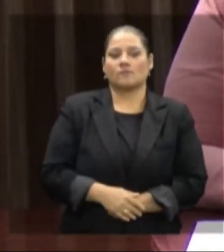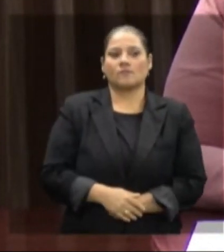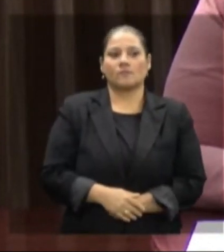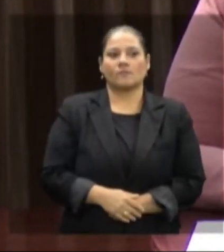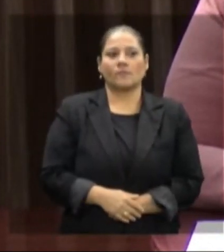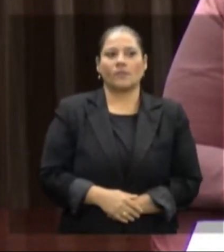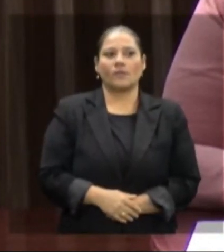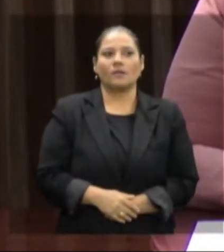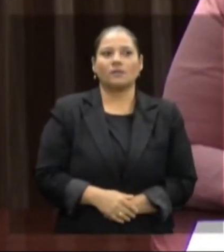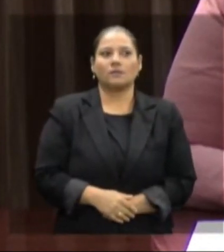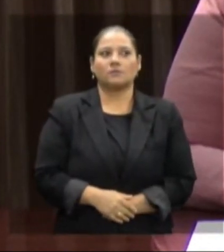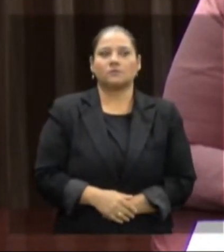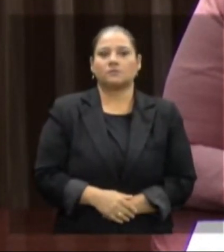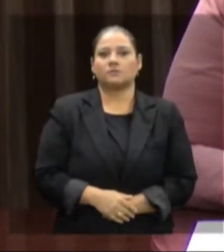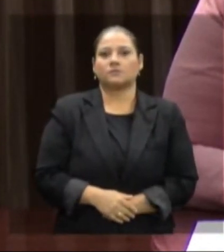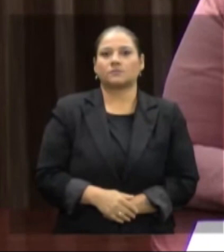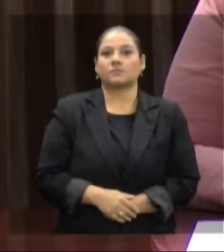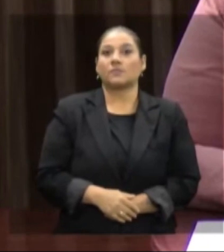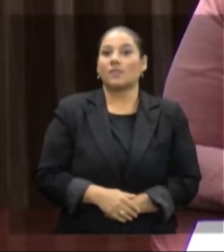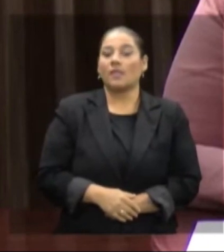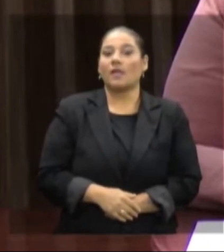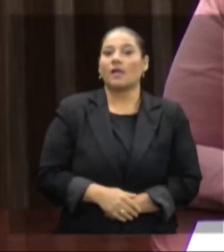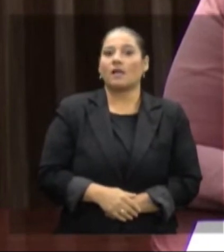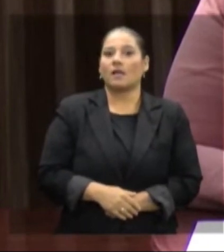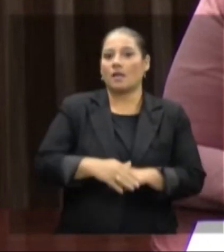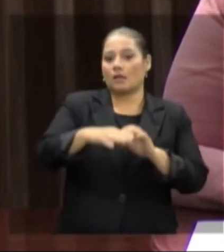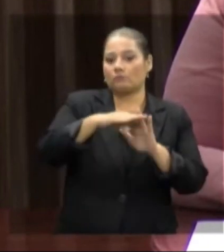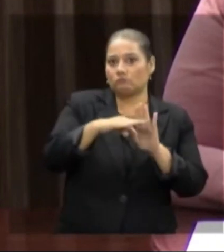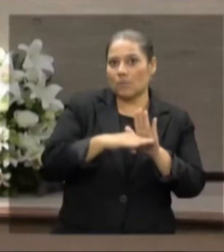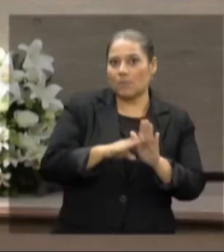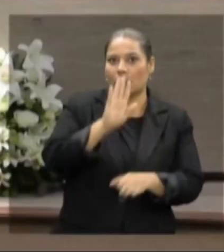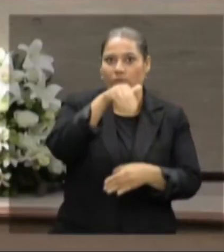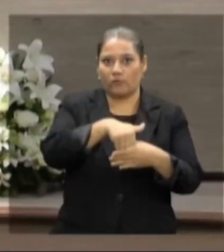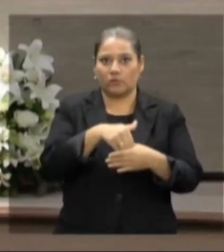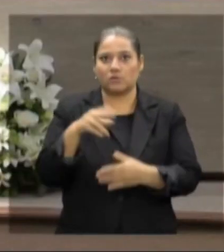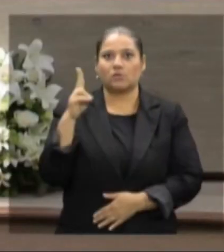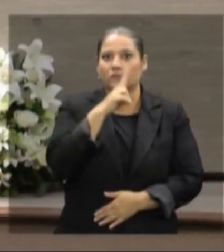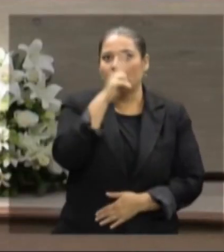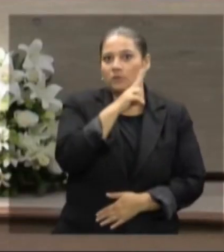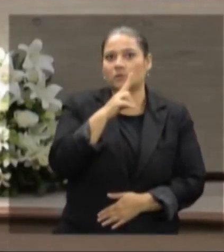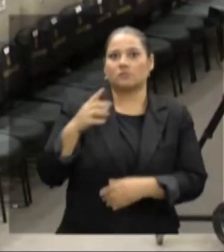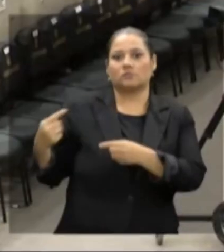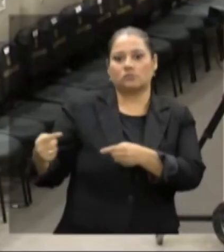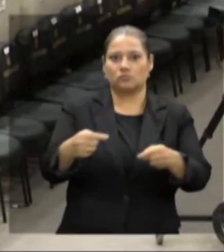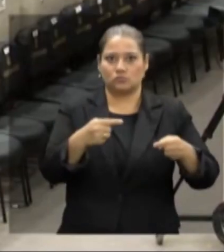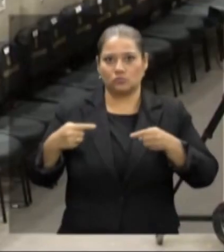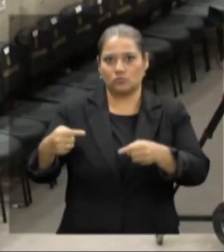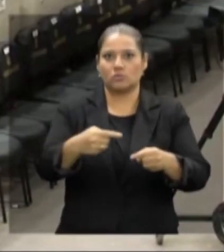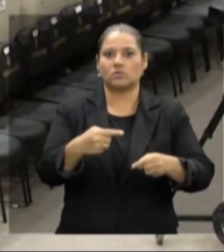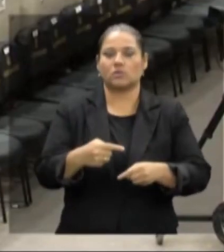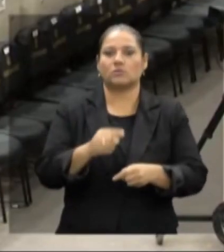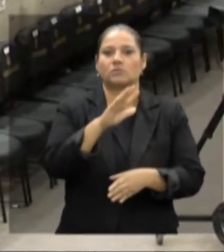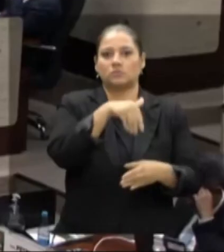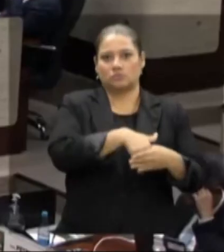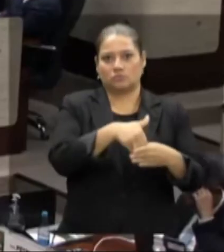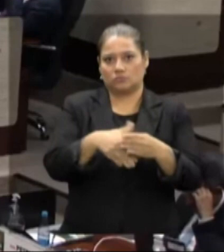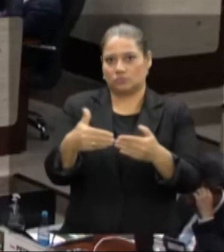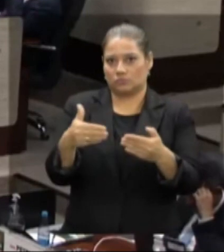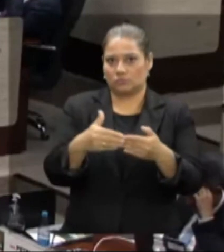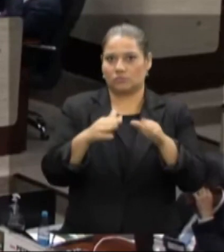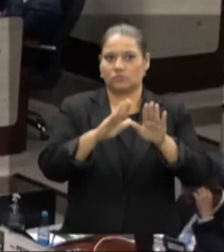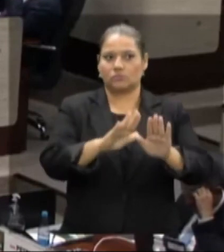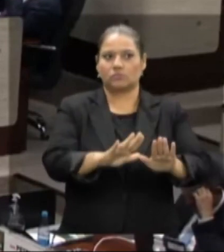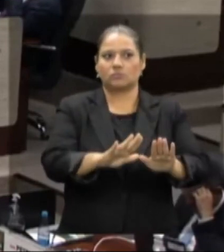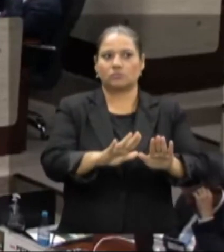outras providências. Regime de urgência, senhor presidente. Em discussão. Em votações, que